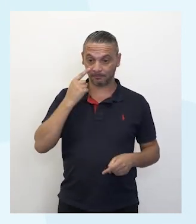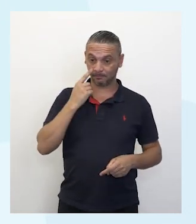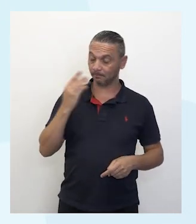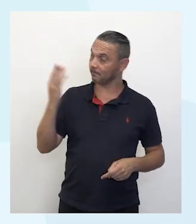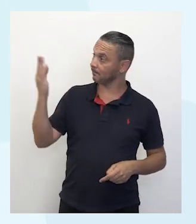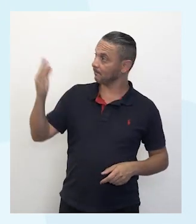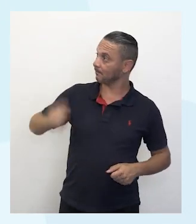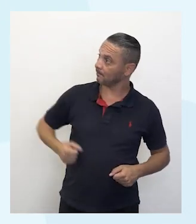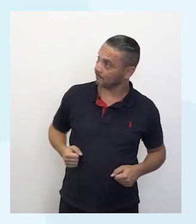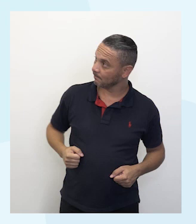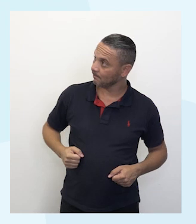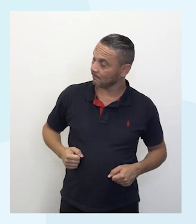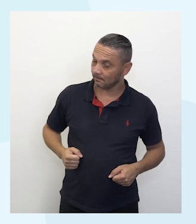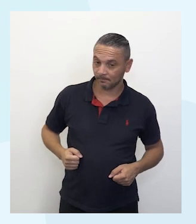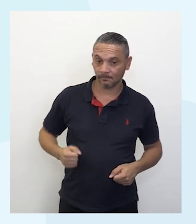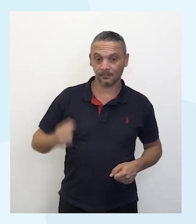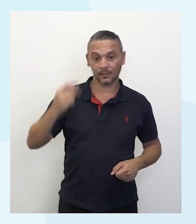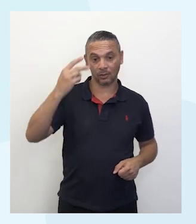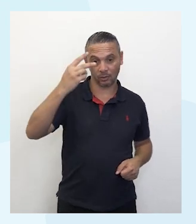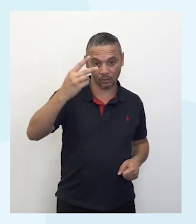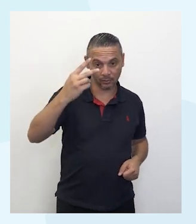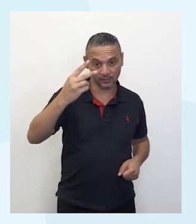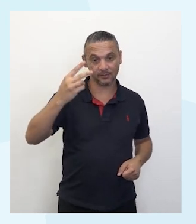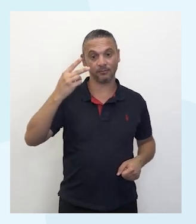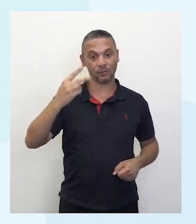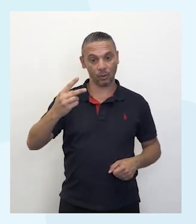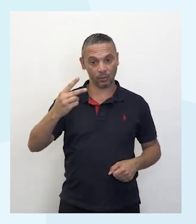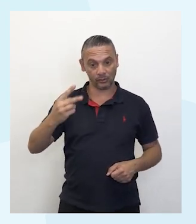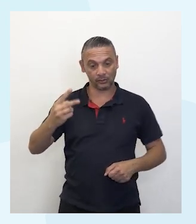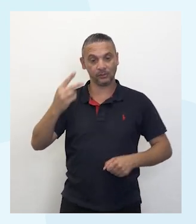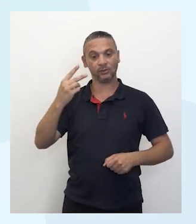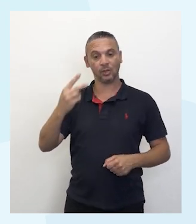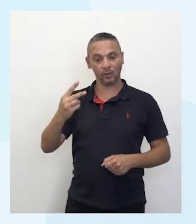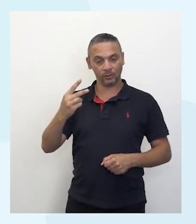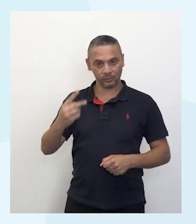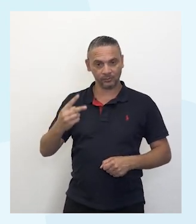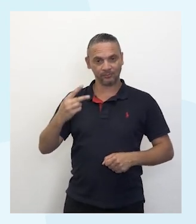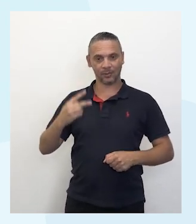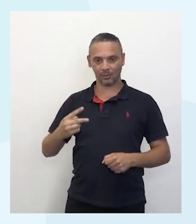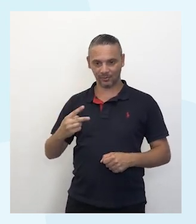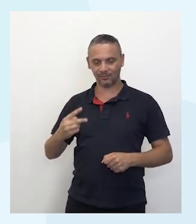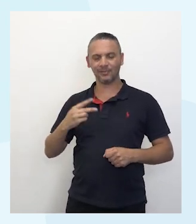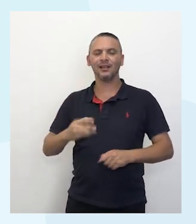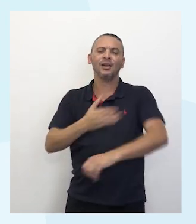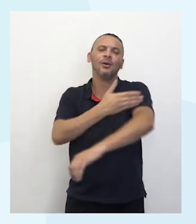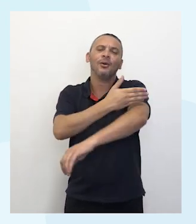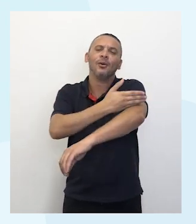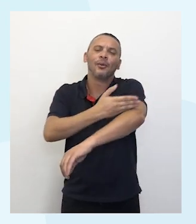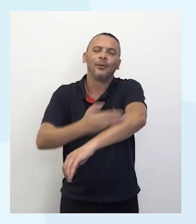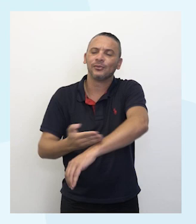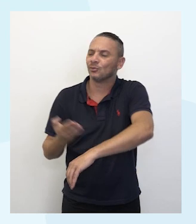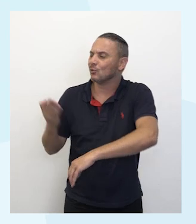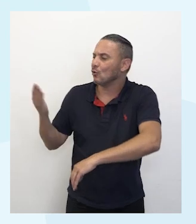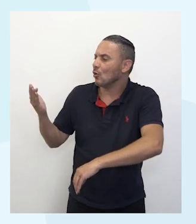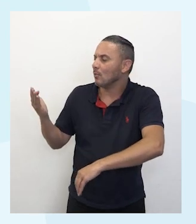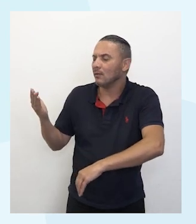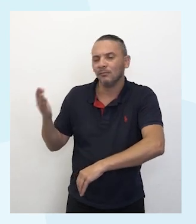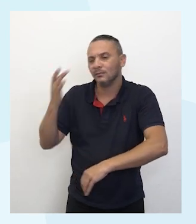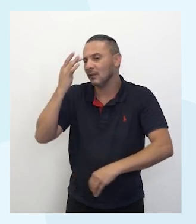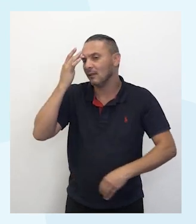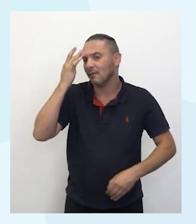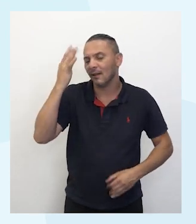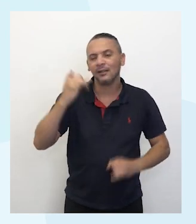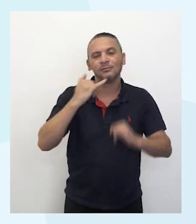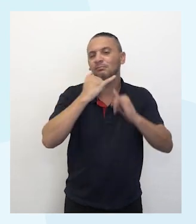lá. Começa pelo primeiro primo, que é 2, e vai dividindo, ó. Habituem-se a fazer isso, porque dividir por 2 é pegar sempre a metade,